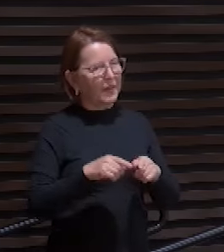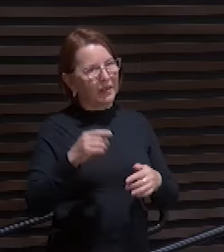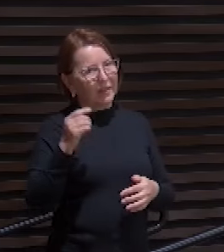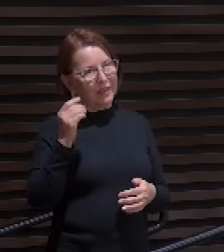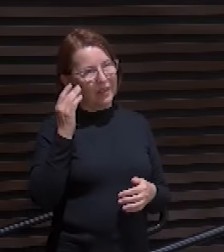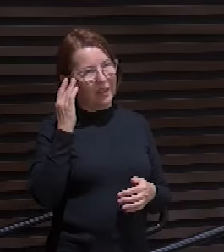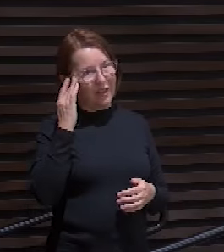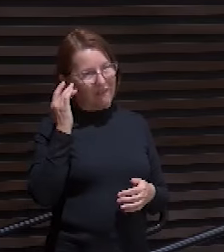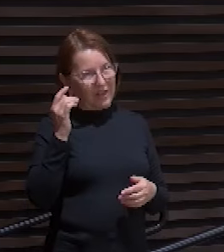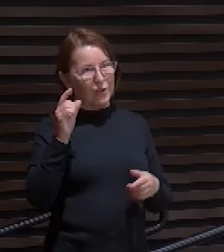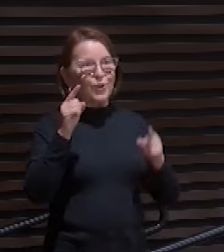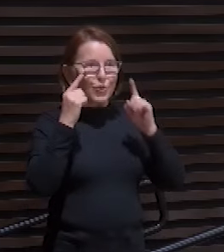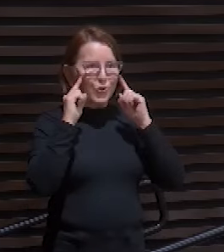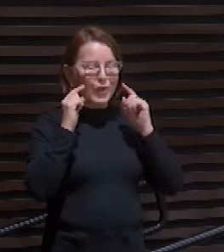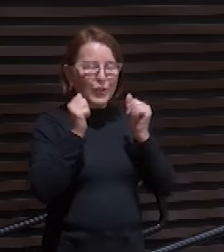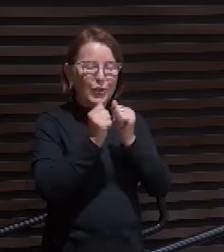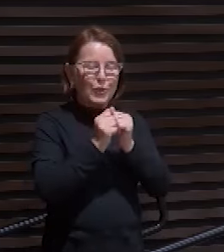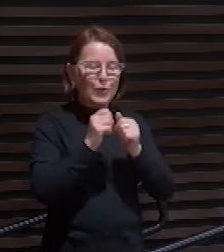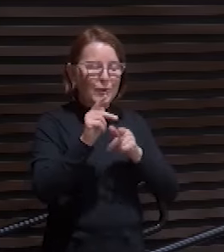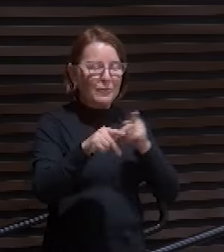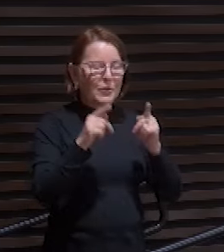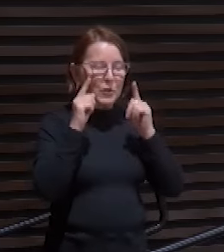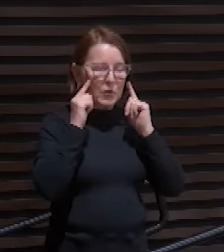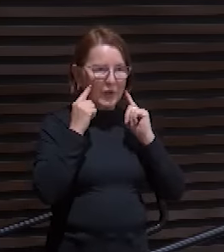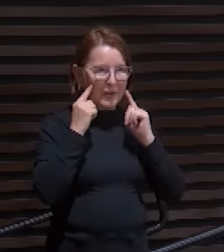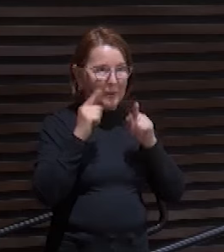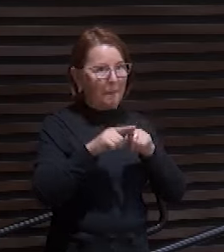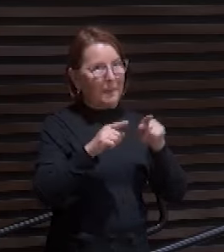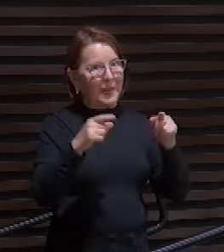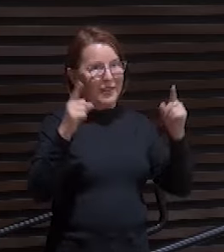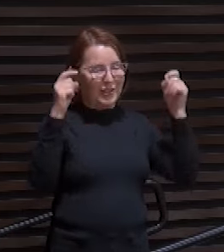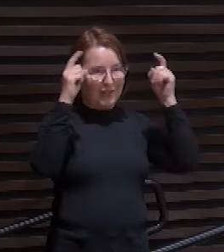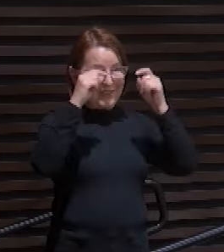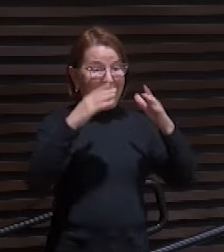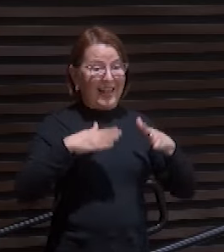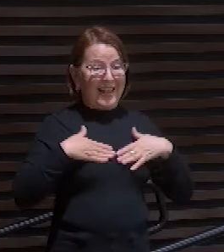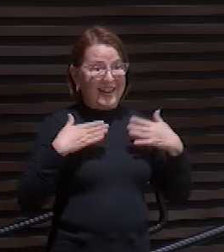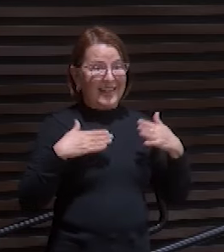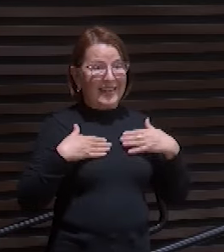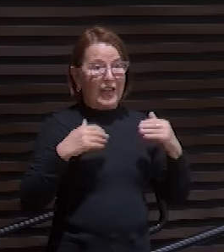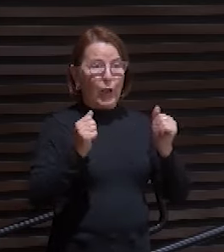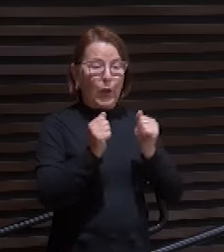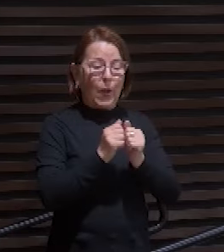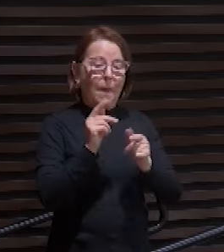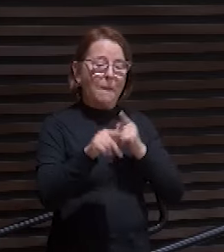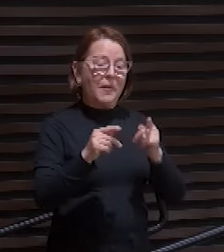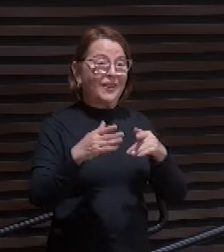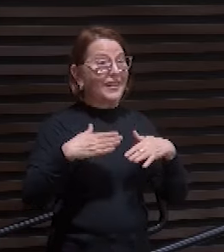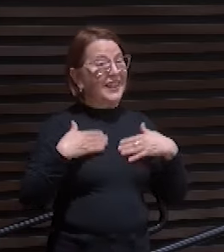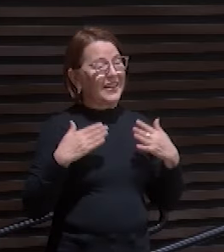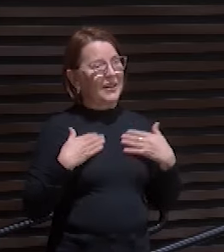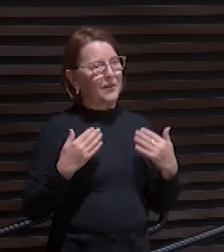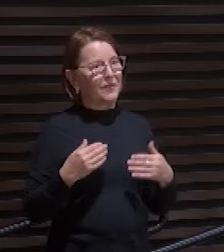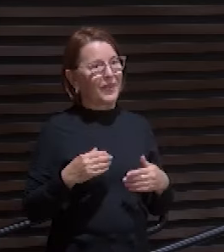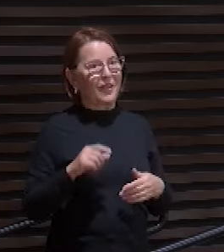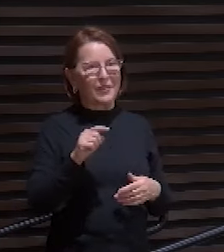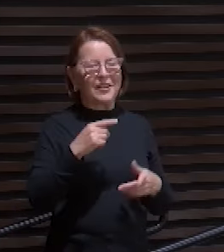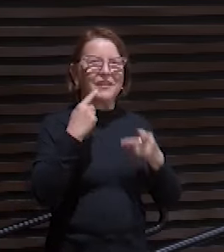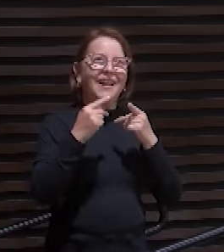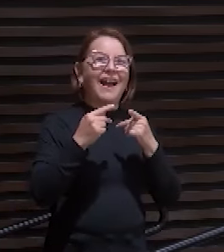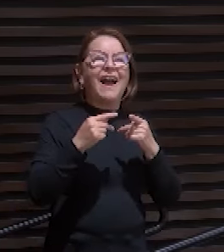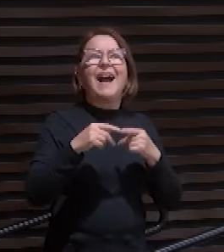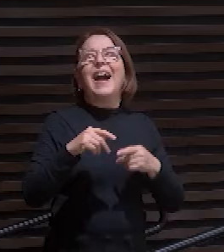com os que choram, né? Mas é tão difícil você se alegrar com os que se alegram. Você dizer: ô meu irmão, eu tenho